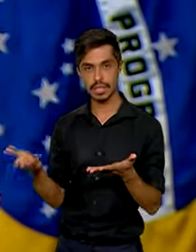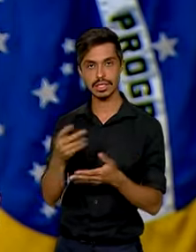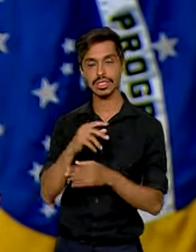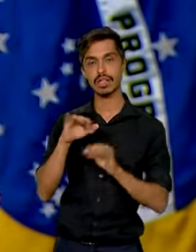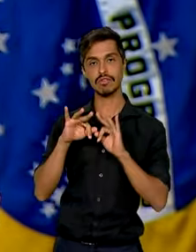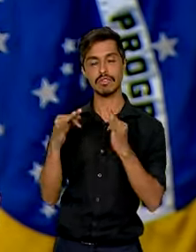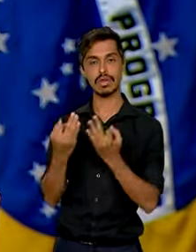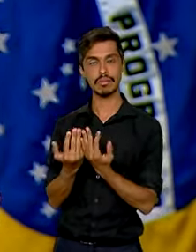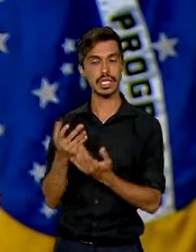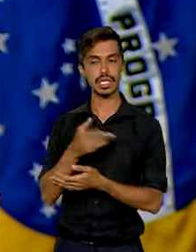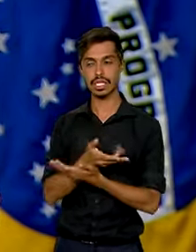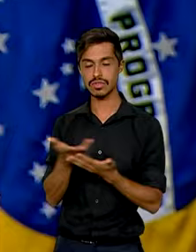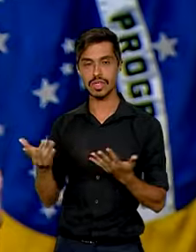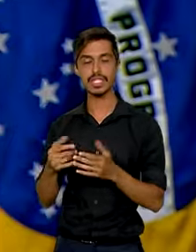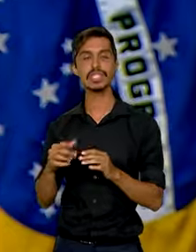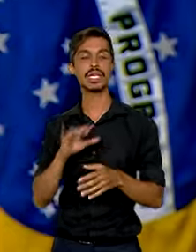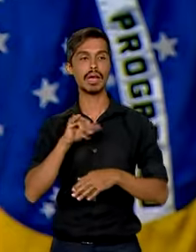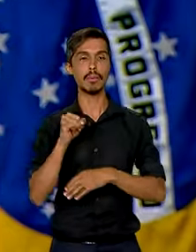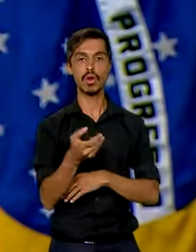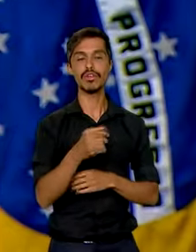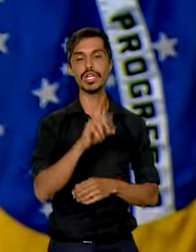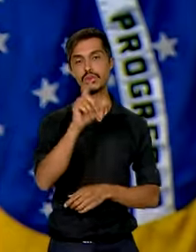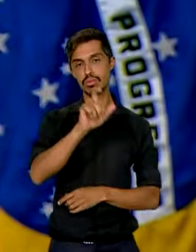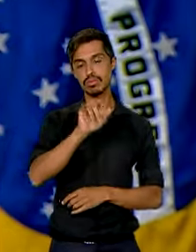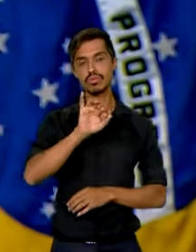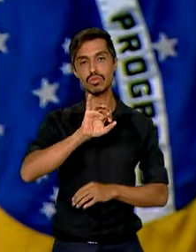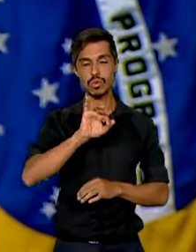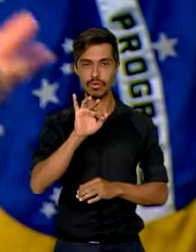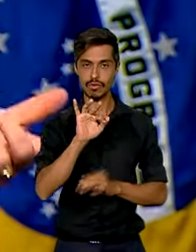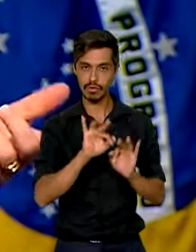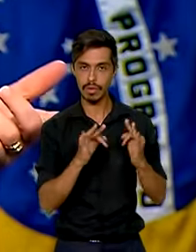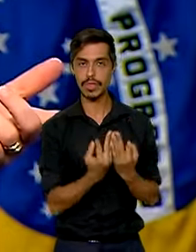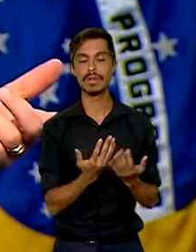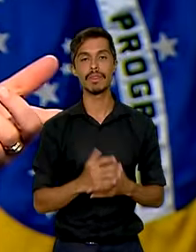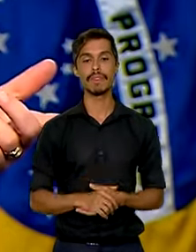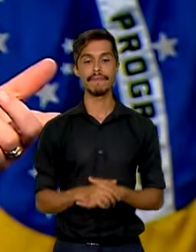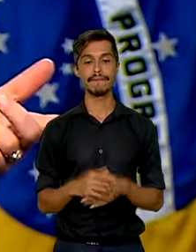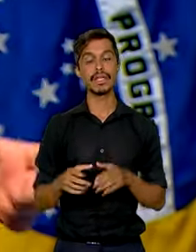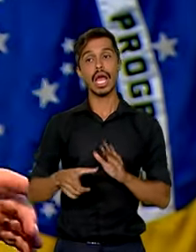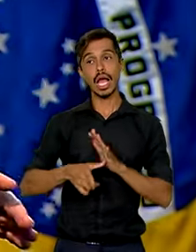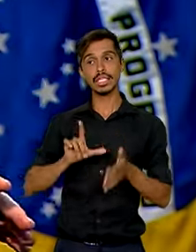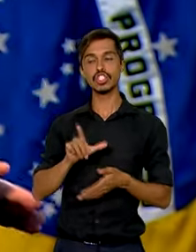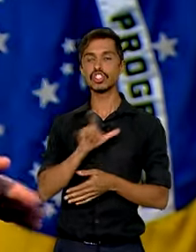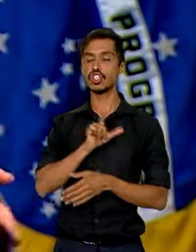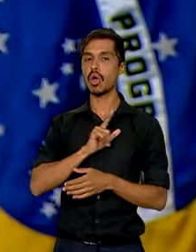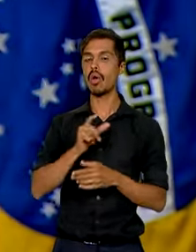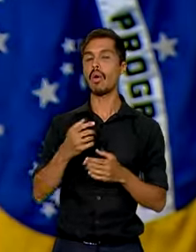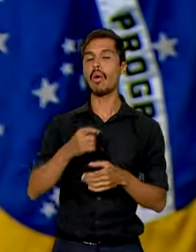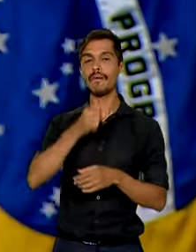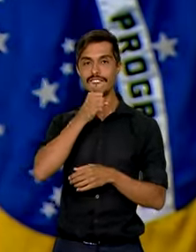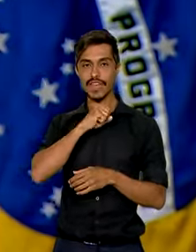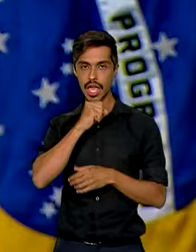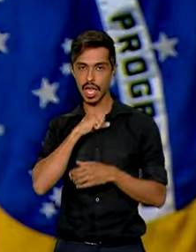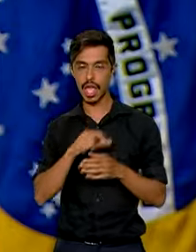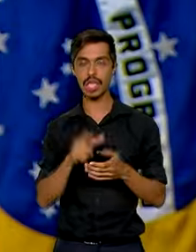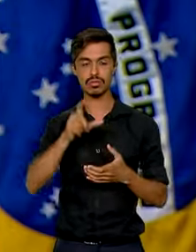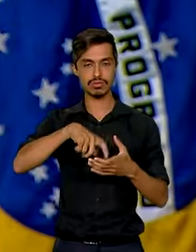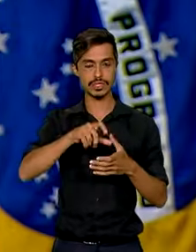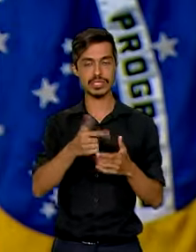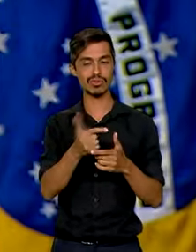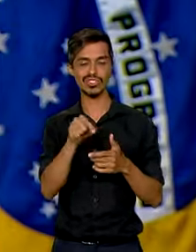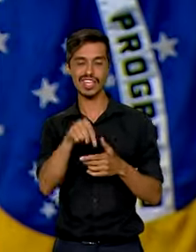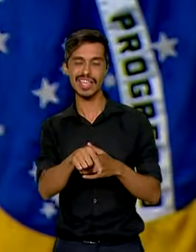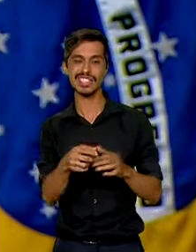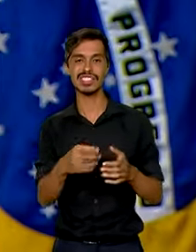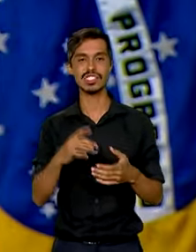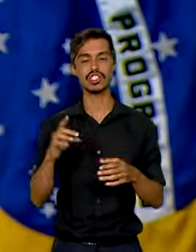beneficiárias do programa social que não tinham tinham cartões antigos do bolsa família que não tinha essa função e